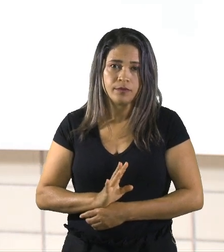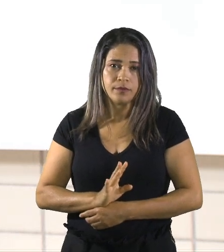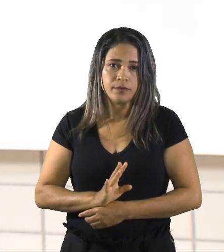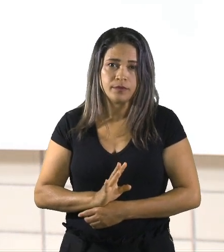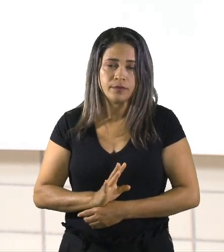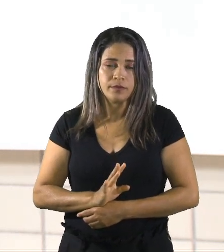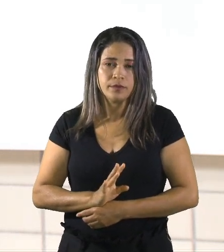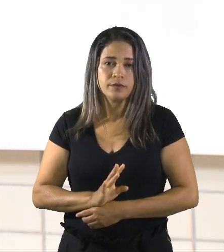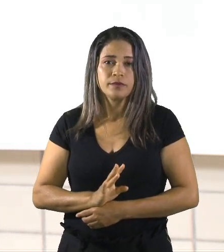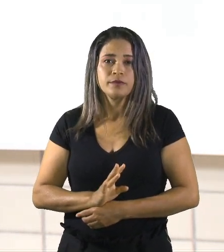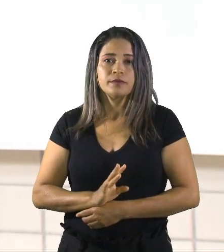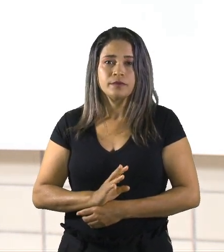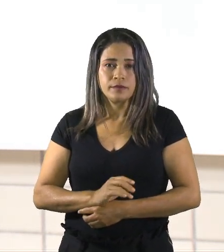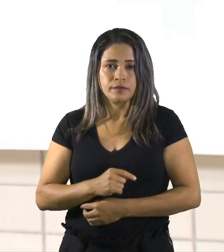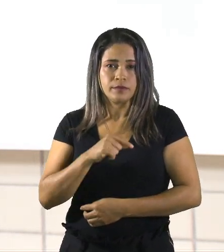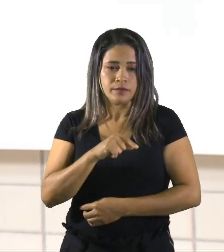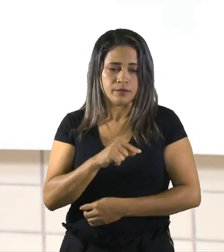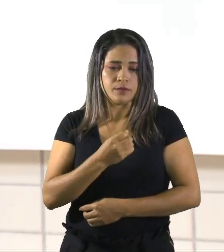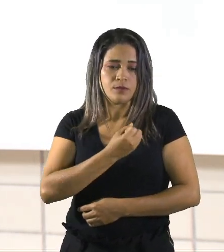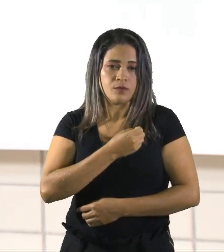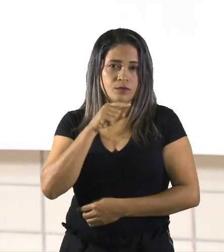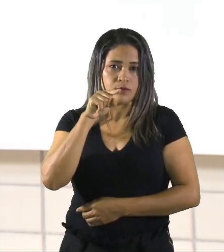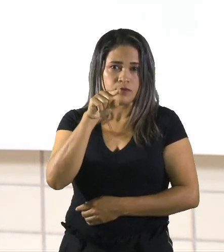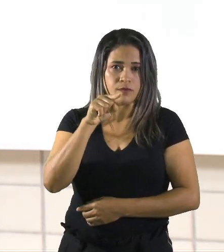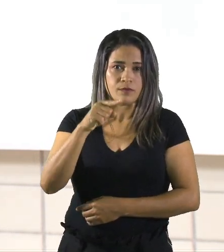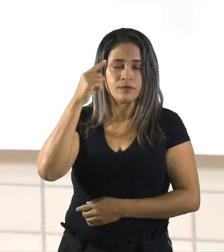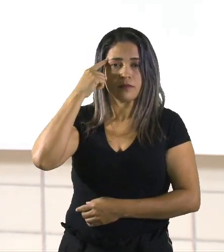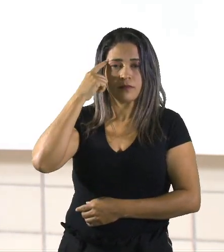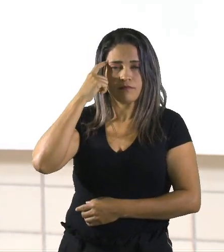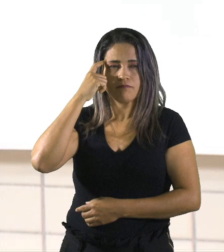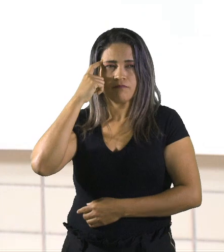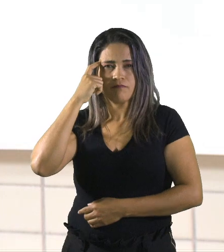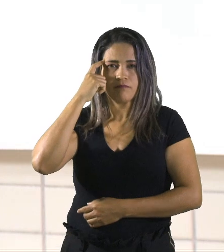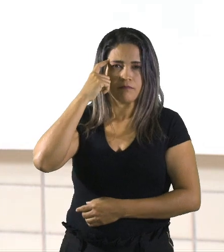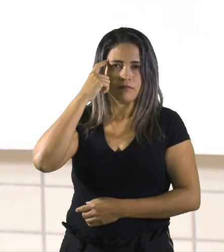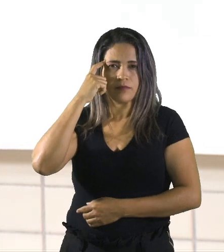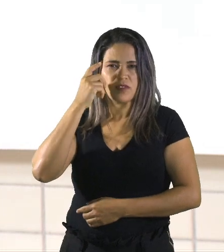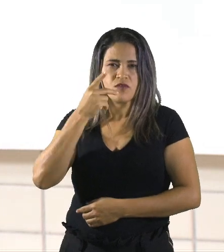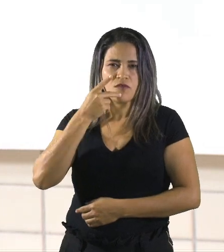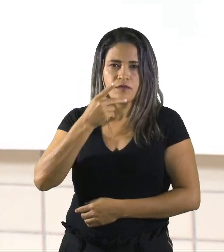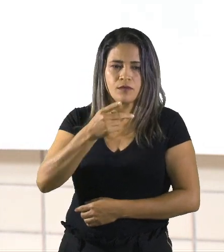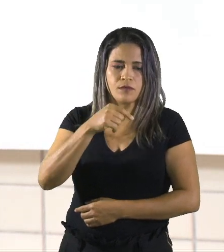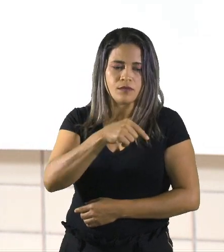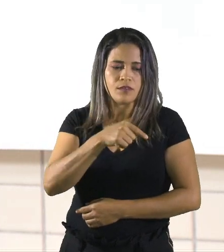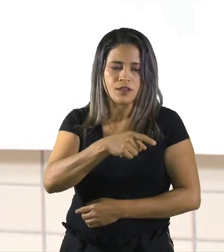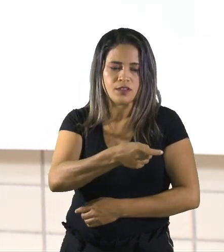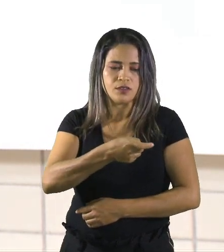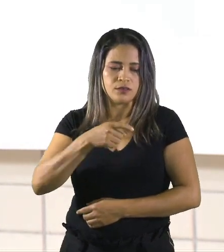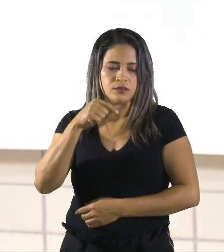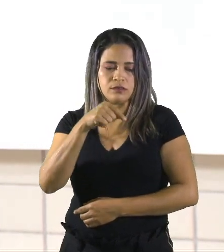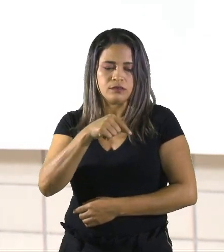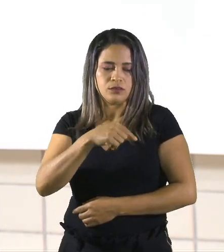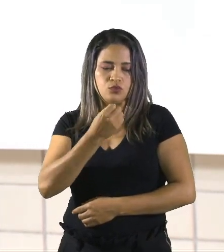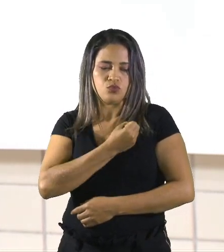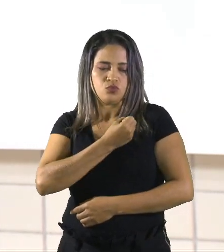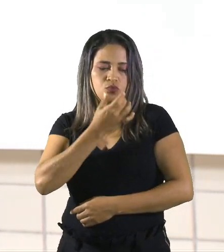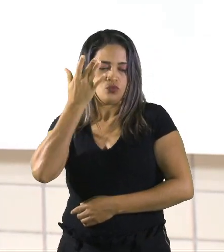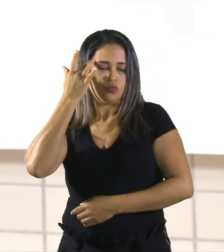esse símbolo, né? Que é o número que você está pensando, eu vou chamá-lo de incógnita, certo?